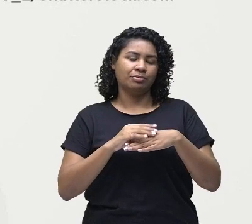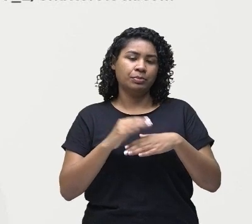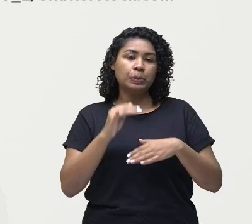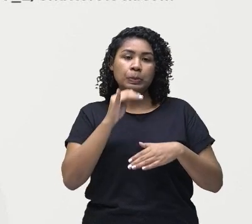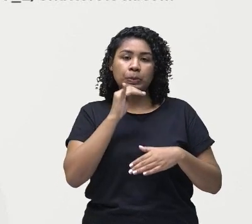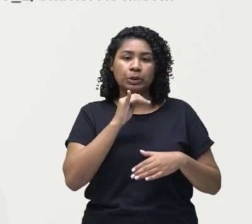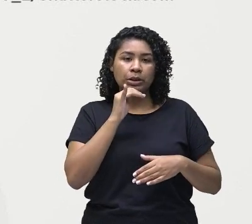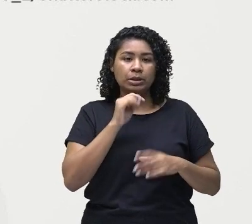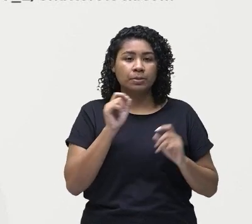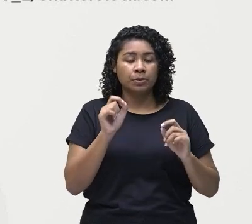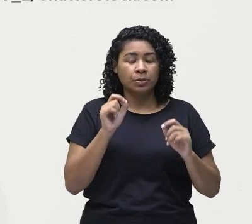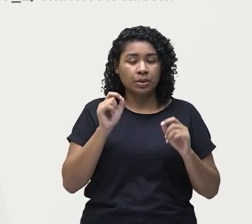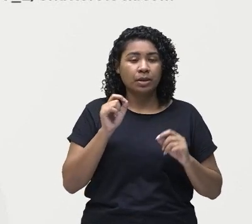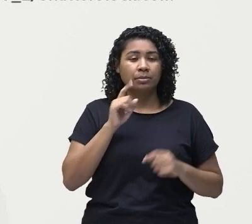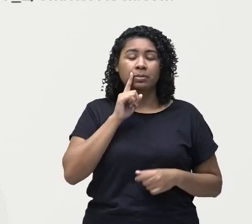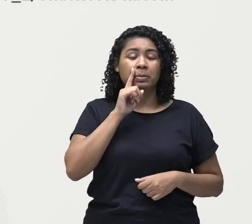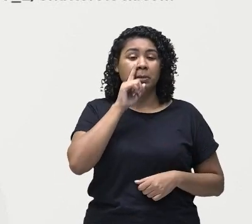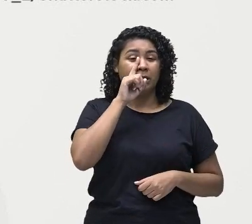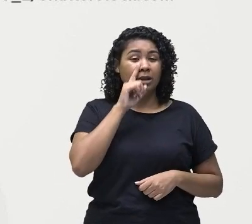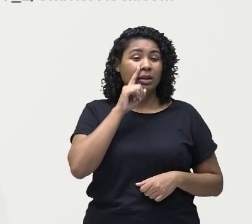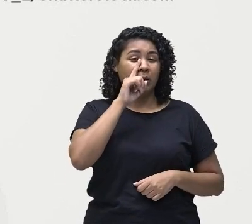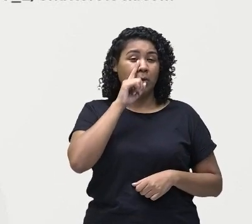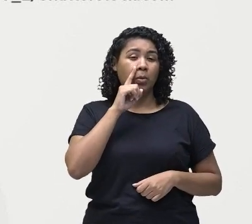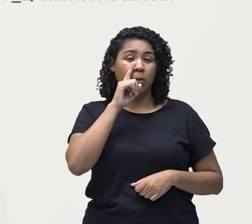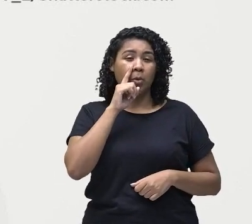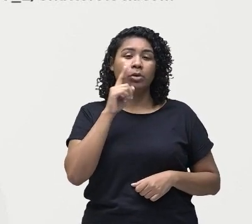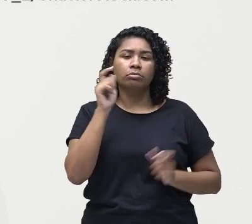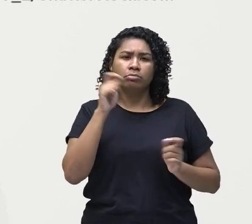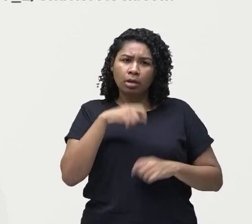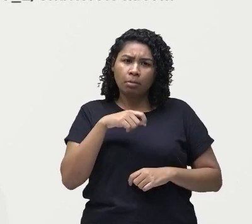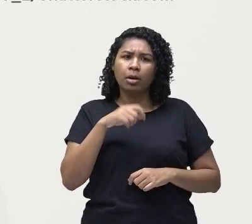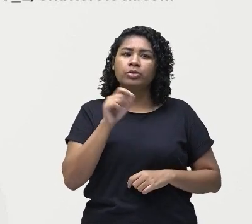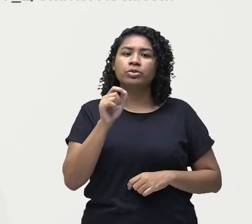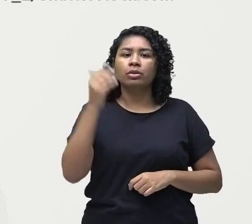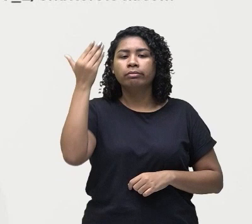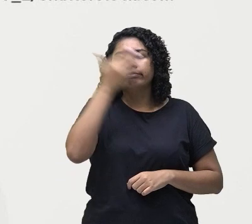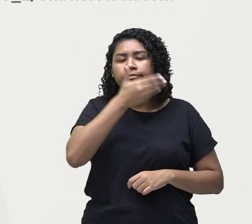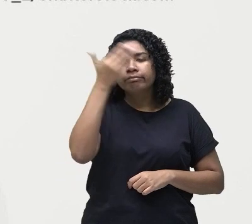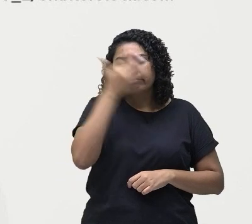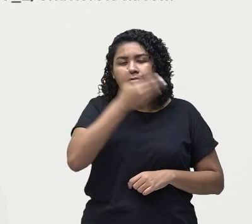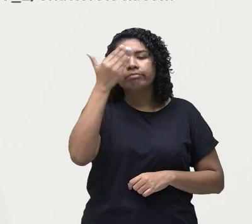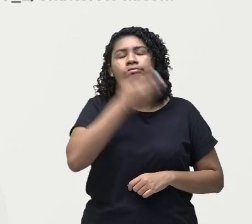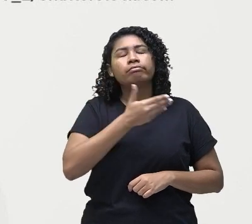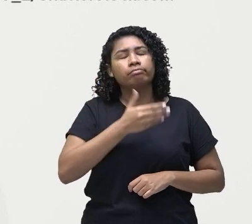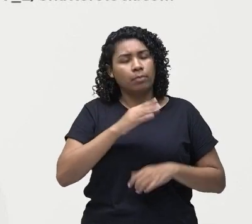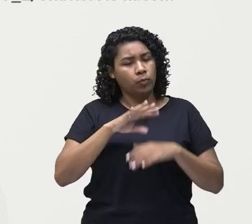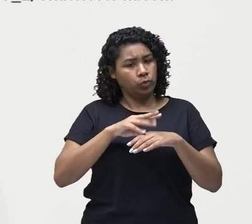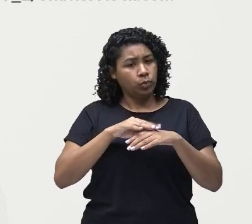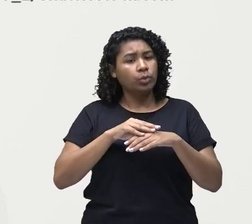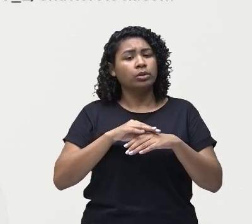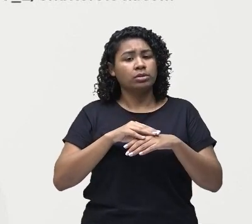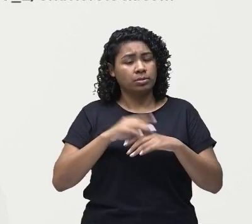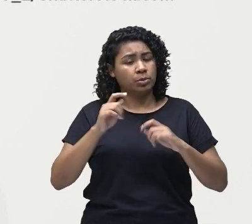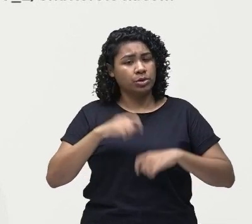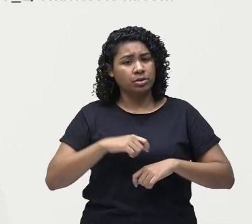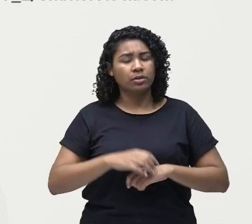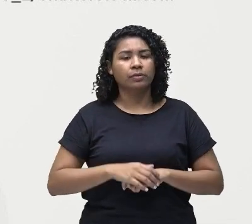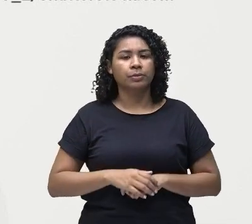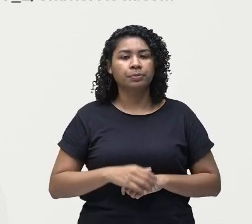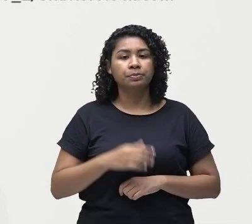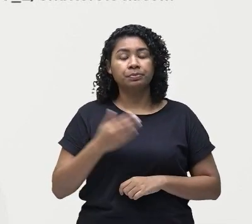como risco e danos à nossa visão. Olhem comigo esse esquema que eu trouxe para vocês.